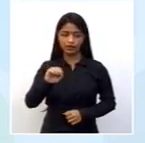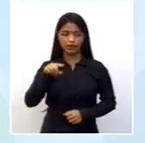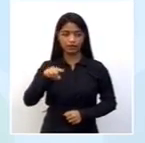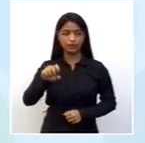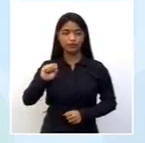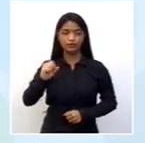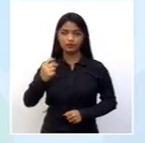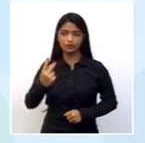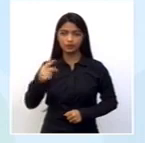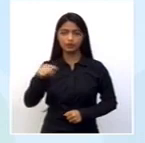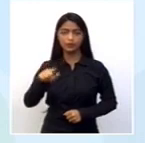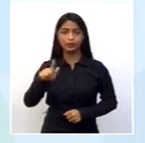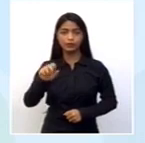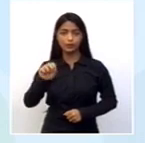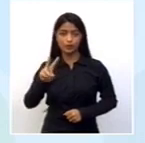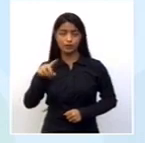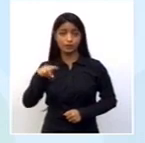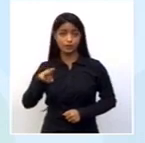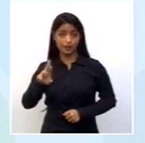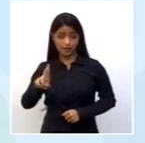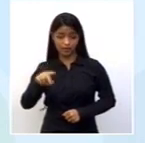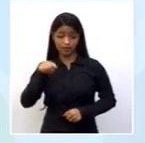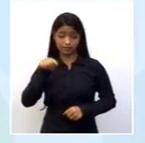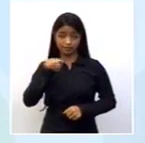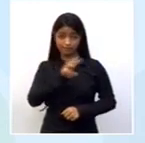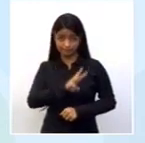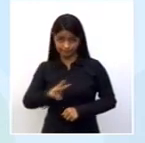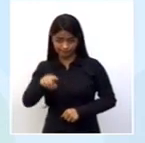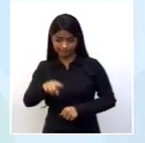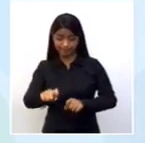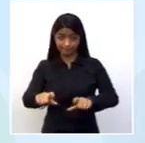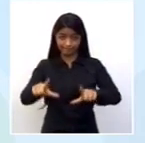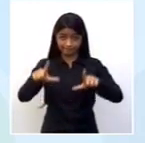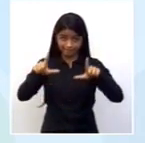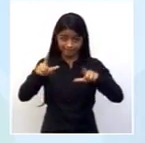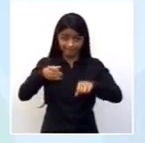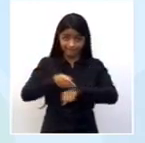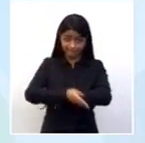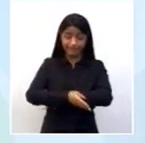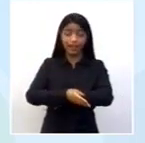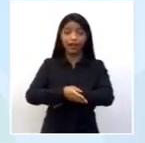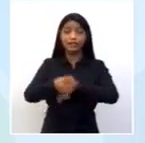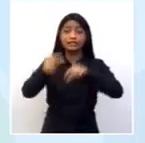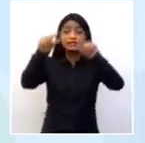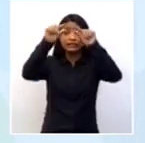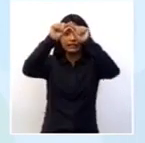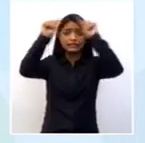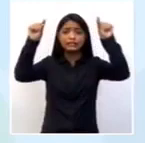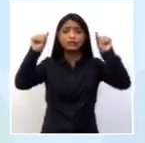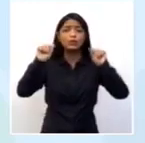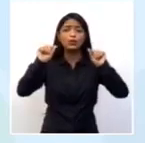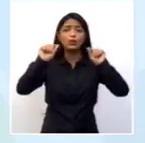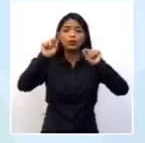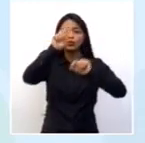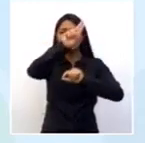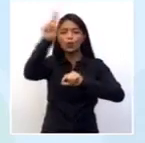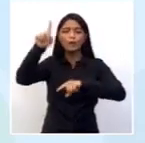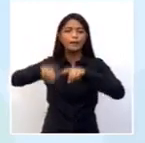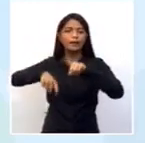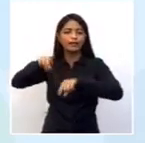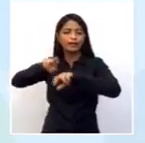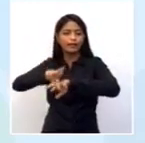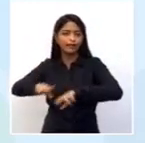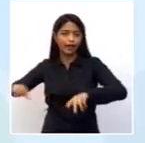sp.educacal.sp.gov.br. E ao entrarem nessa página, em cima existe uma aba escrita Materiais de